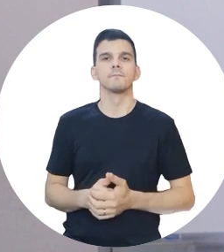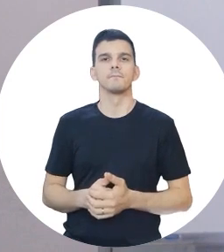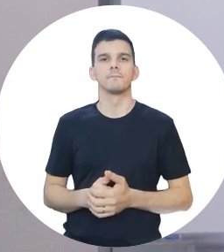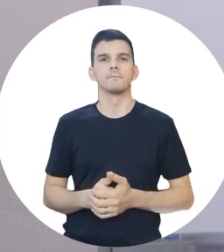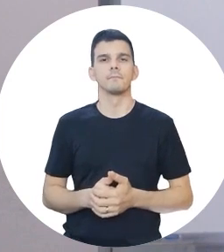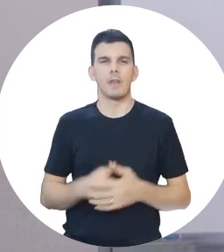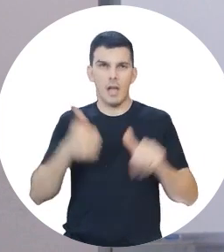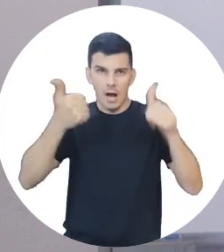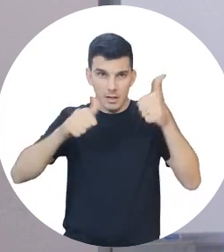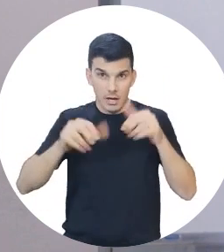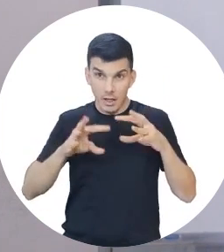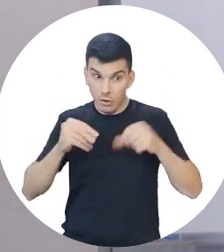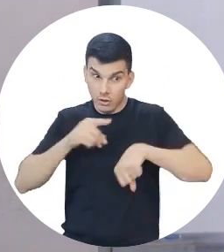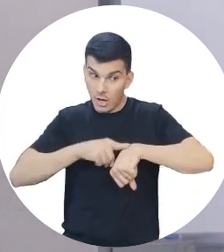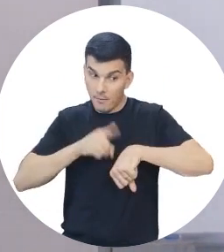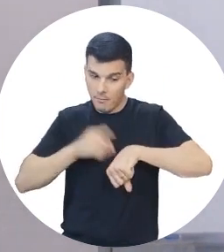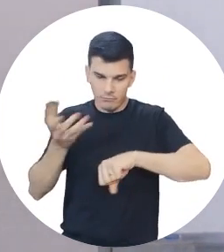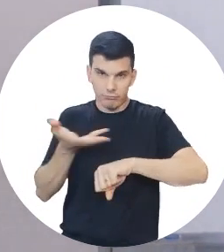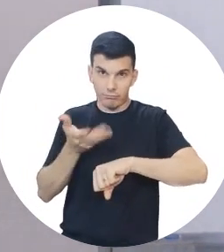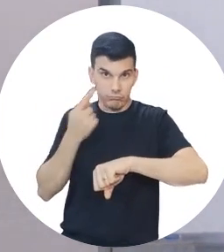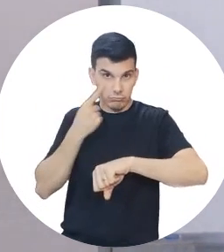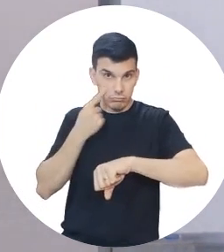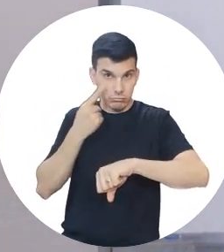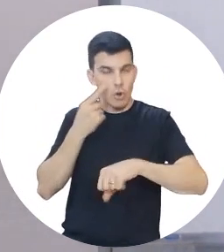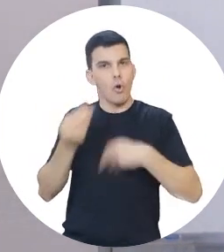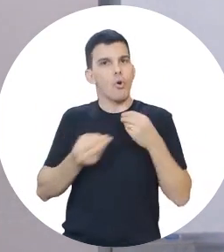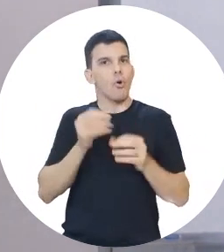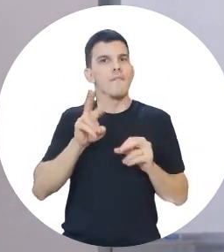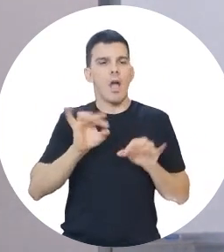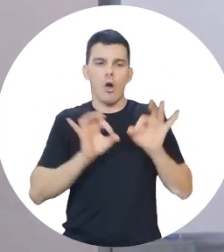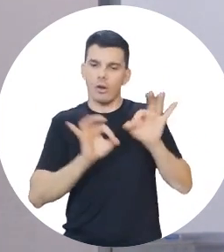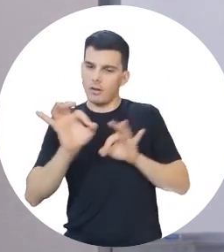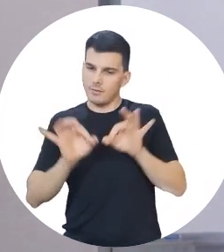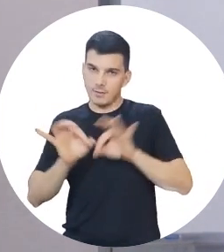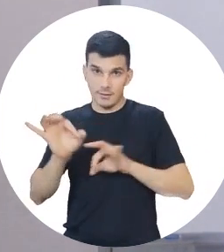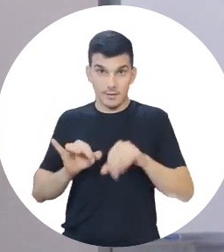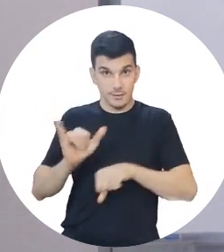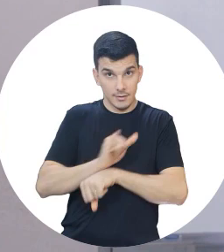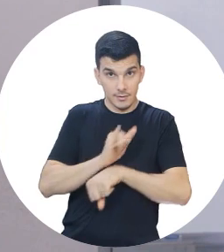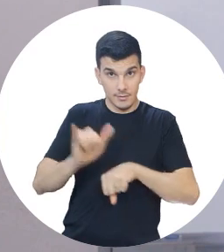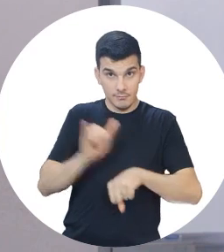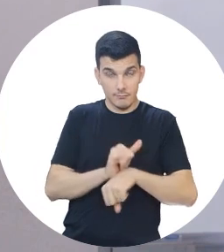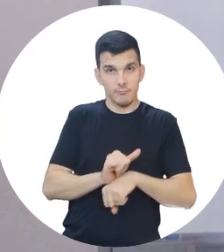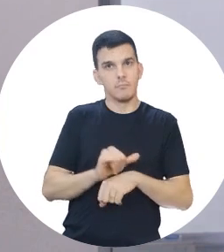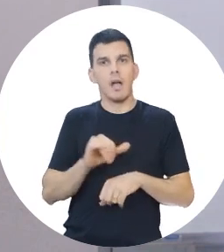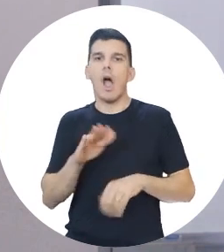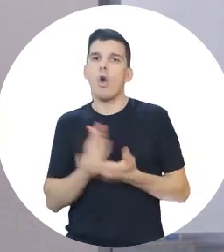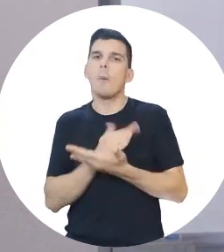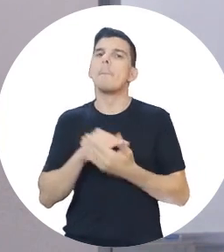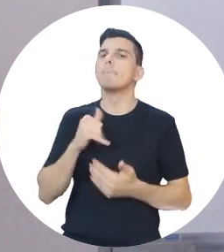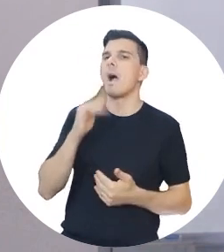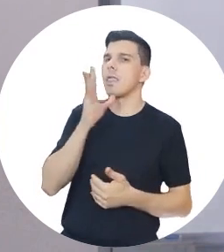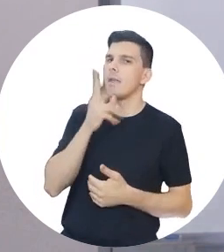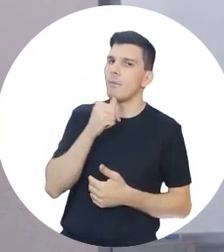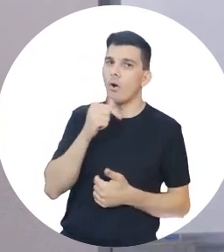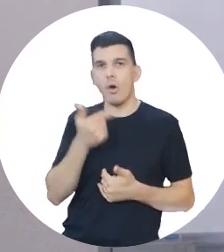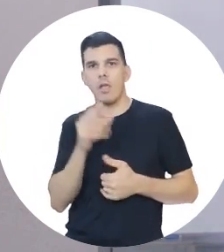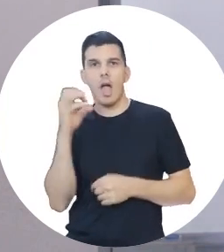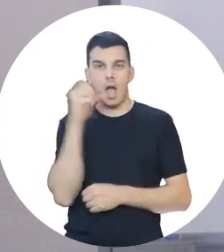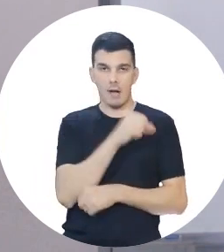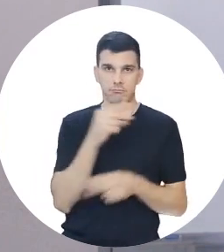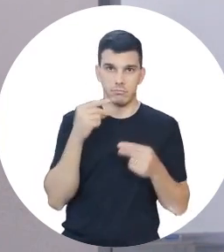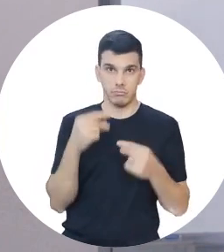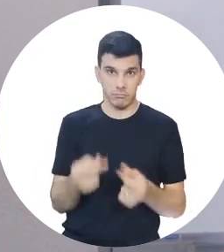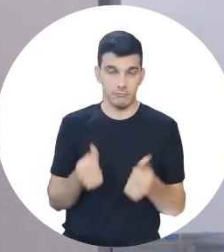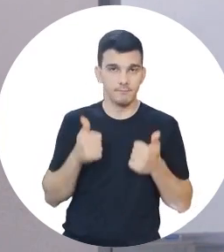mundo. Analise o seu tempo, observe como você pode desenvolver. Tem questões que vão demorar mais, tem questões